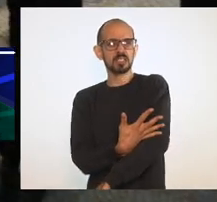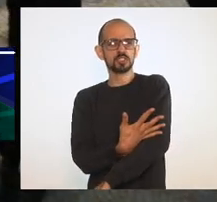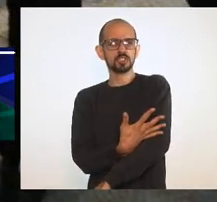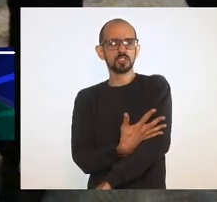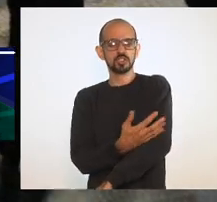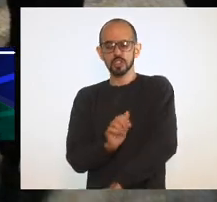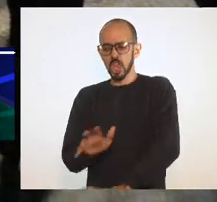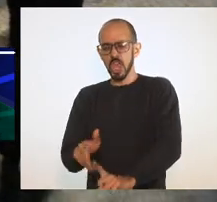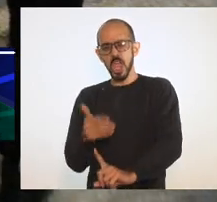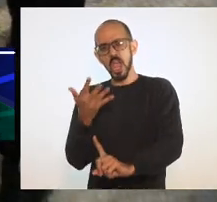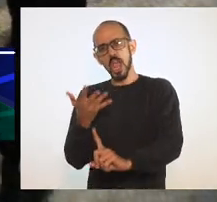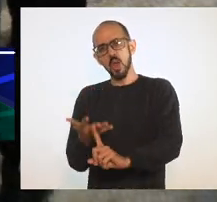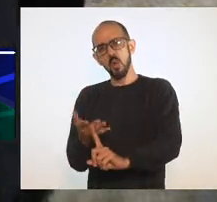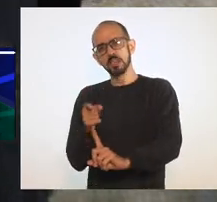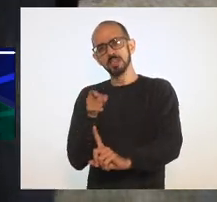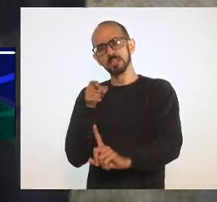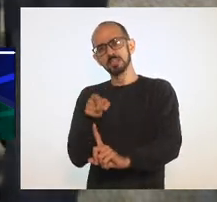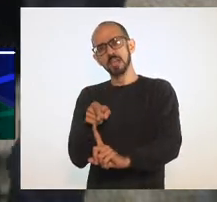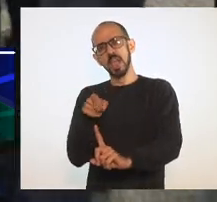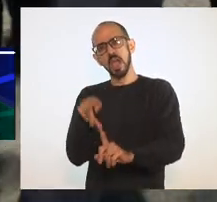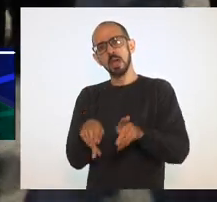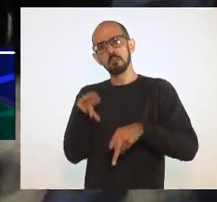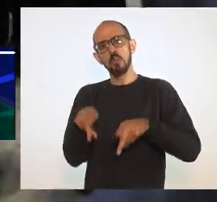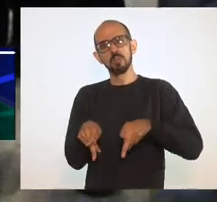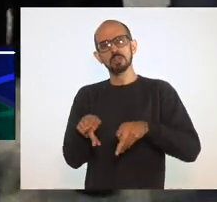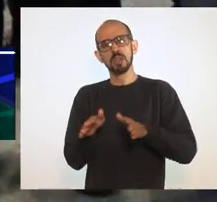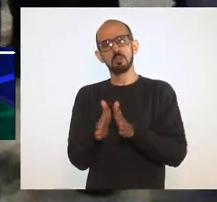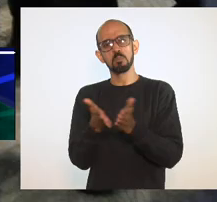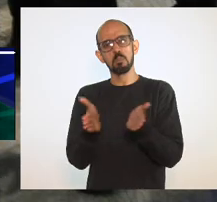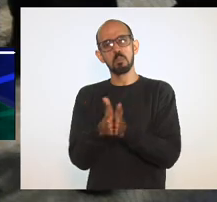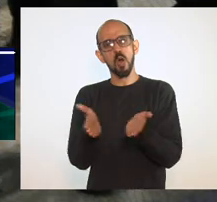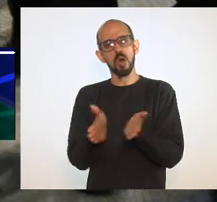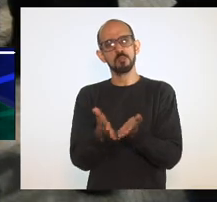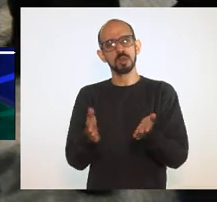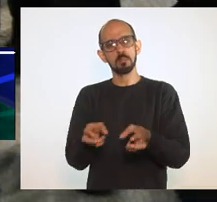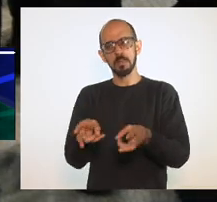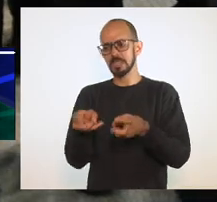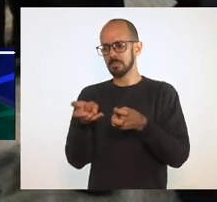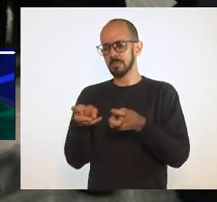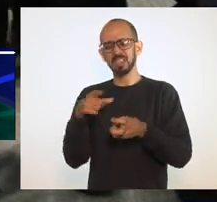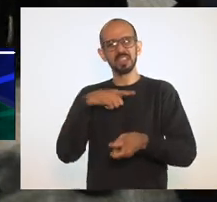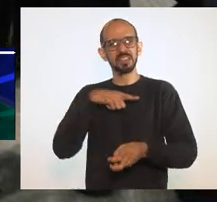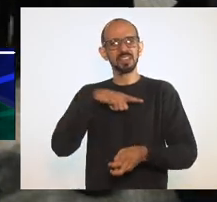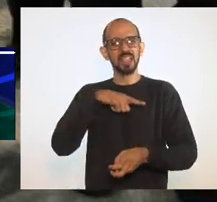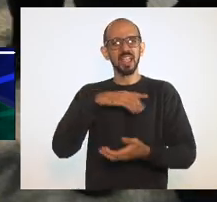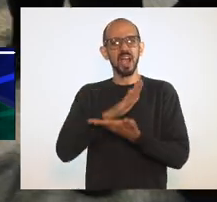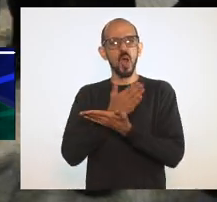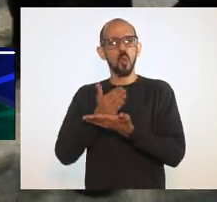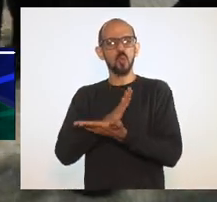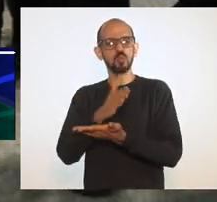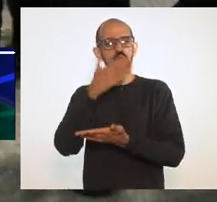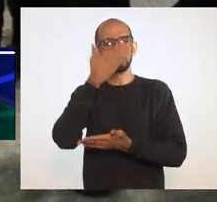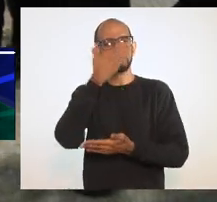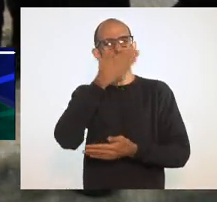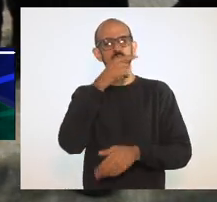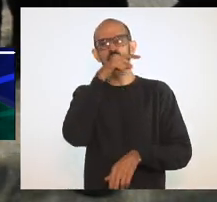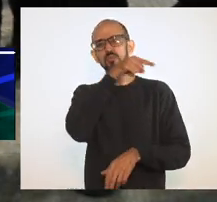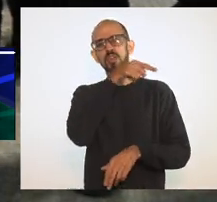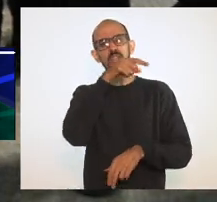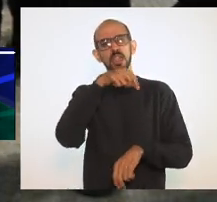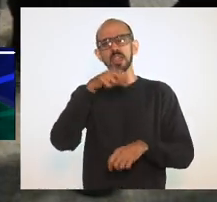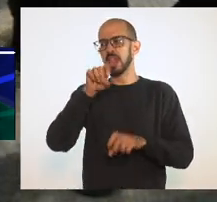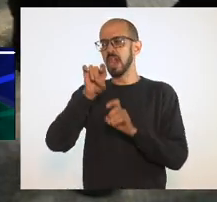Rio de Janeiro, reconhecer também que há bolsões de misérias que são invisíveis e que, portanto, tratar